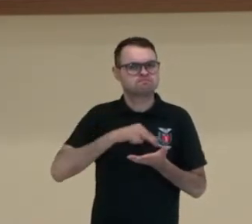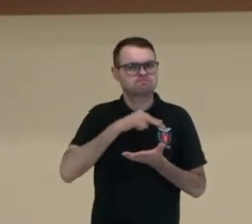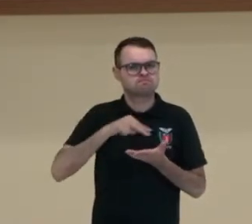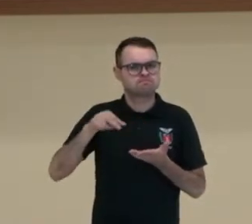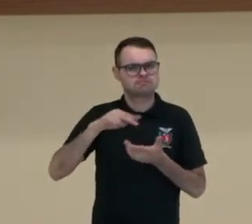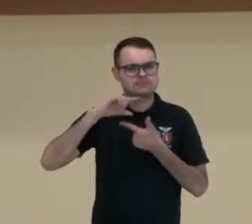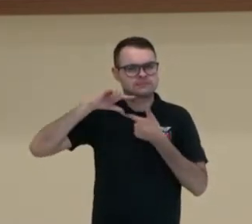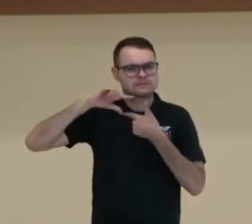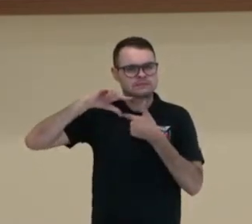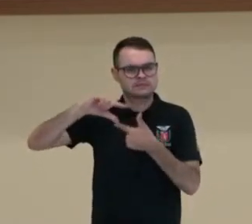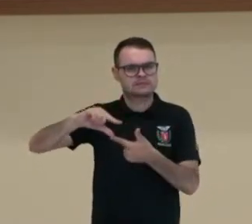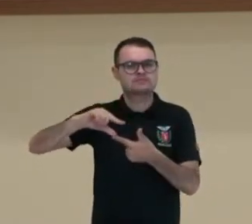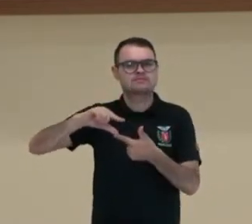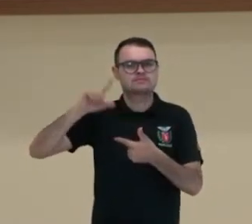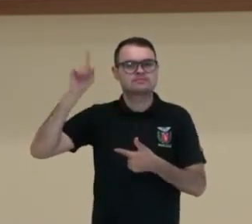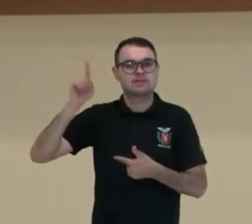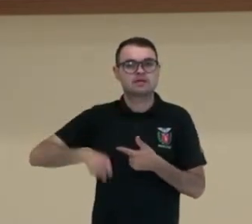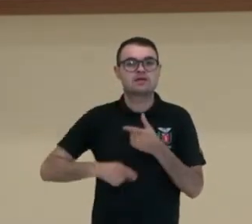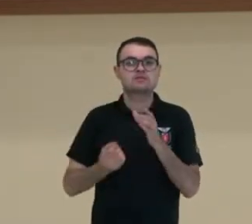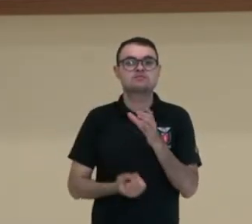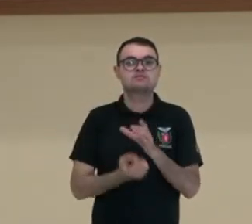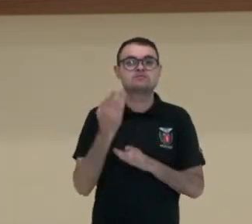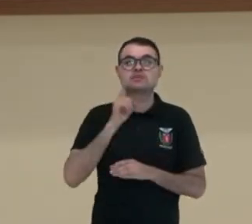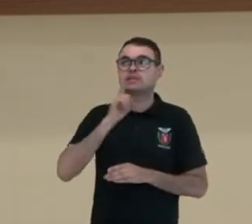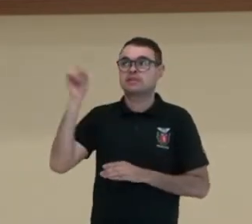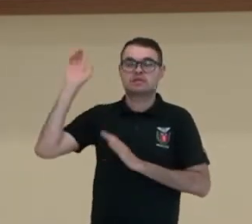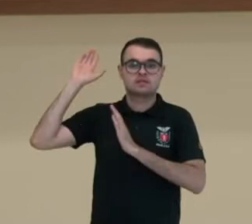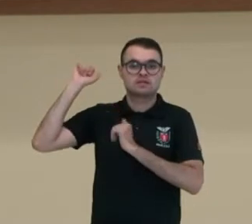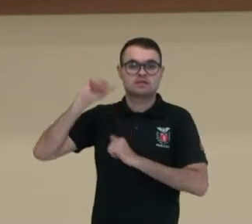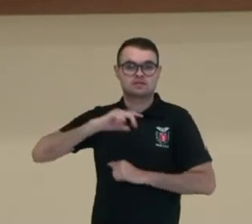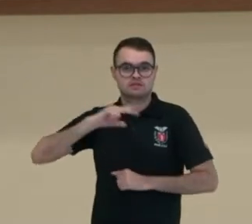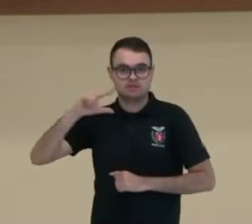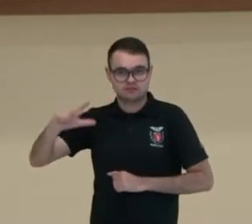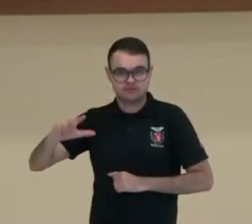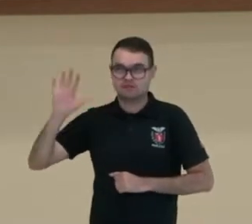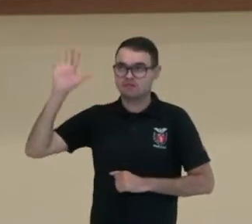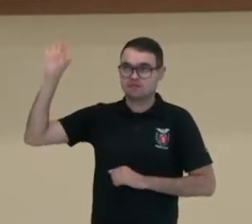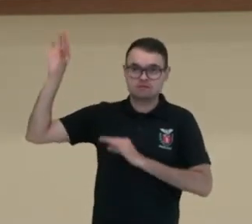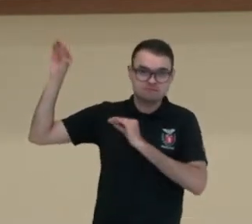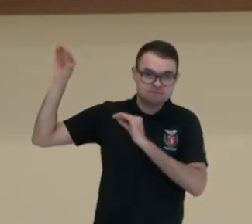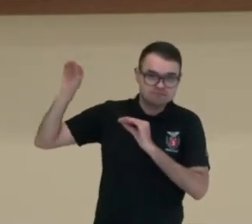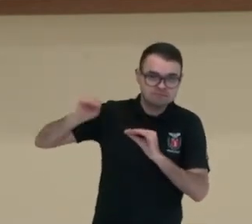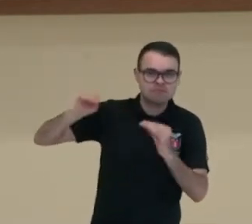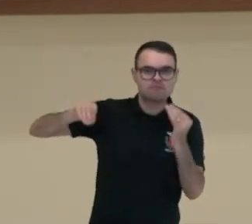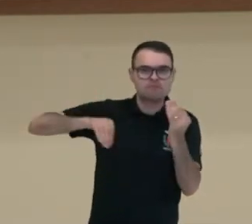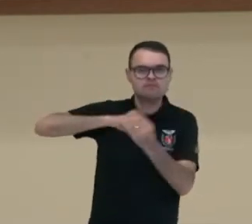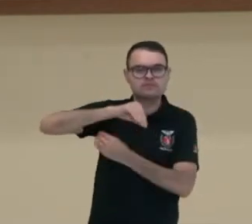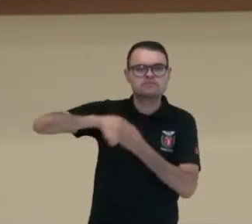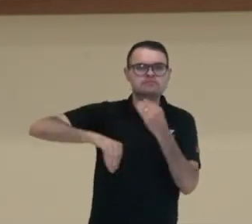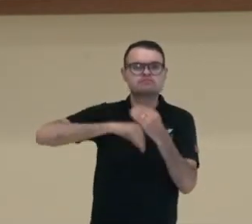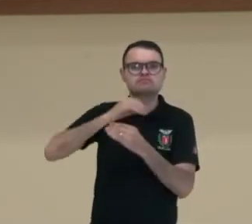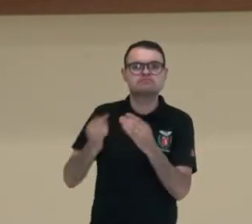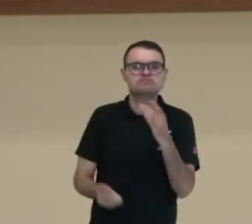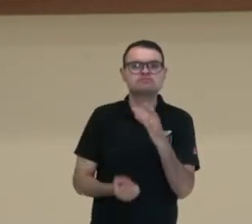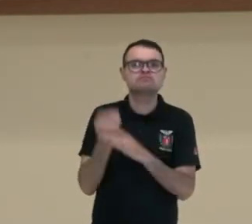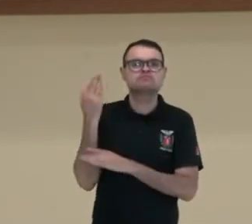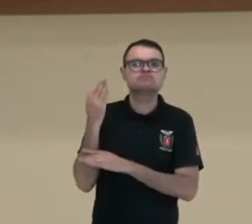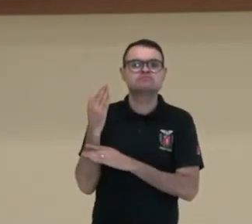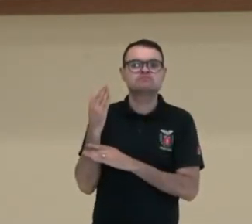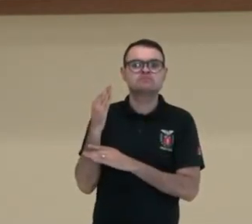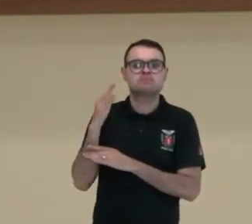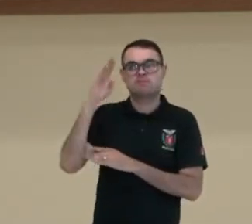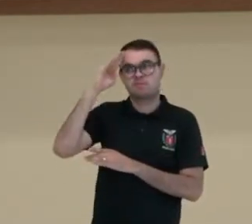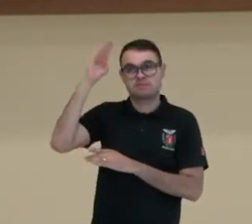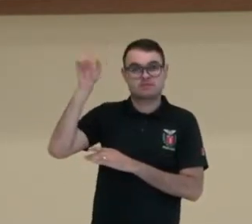típica litorânea de origem ibérica, né, que seria uma espécie ali de Espanha e Portugal, mas